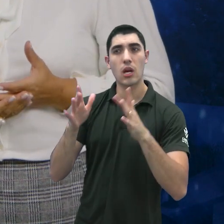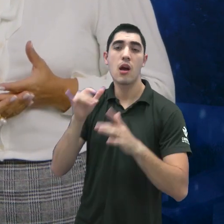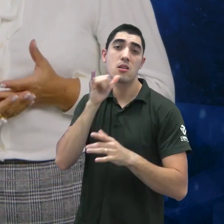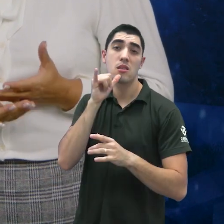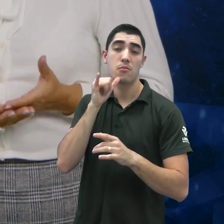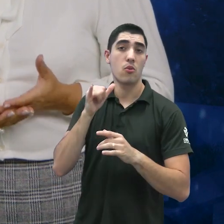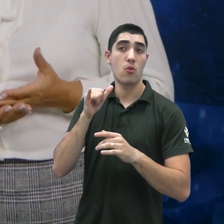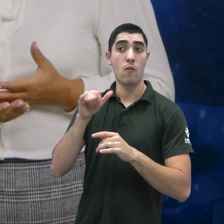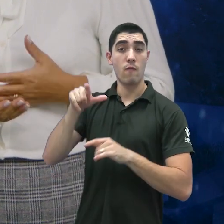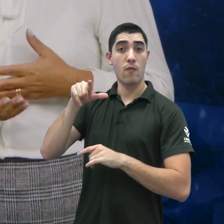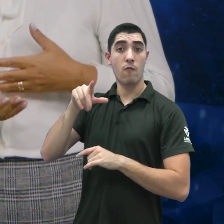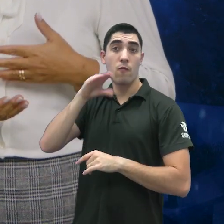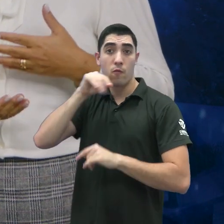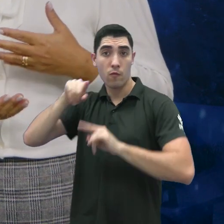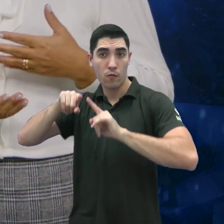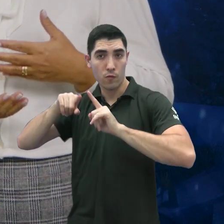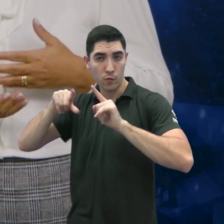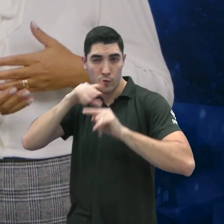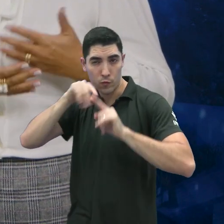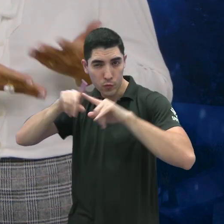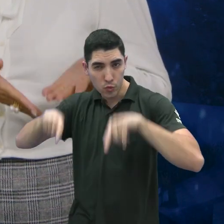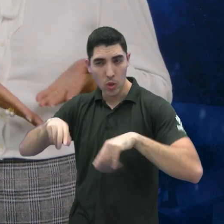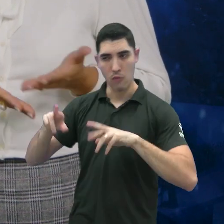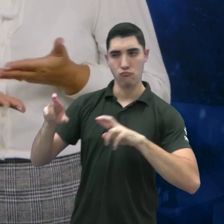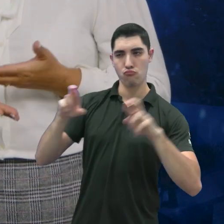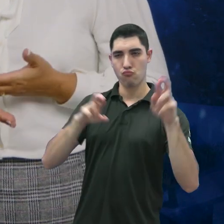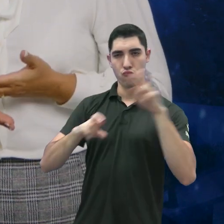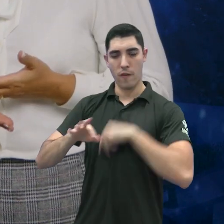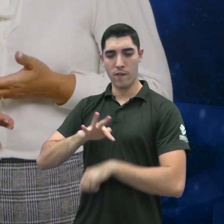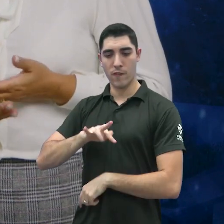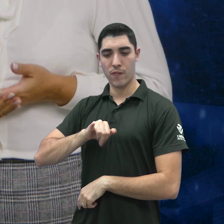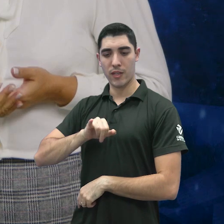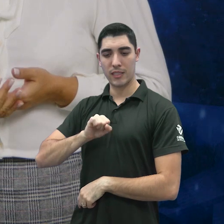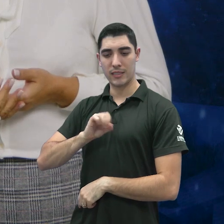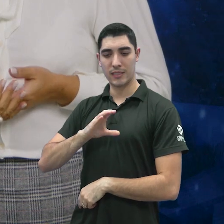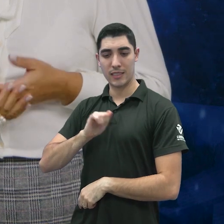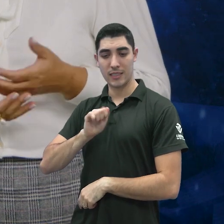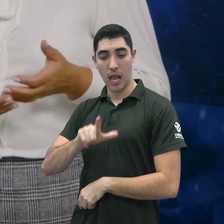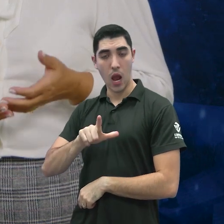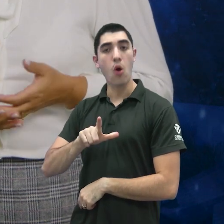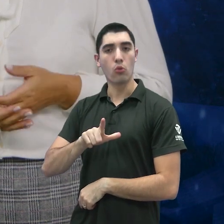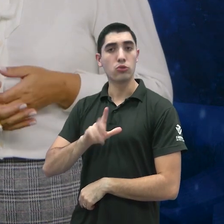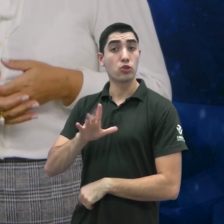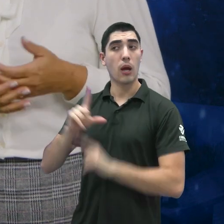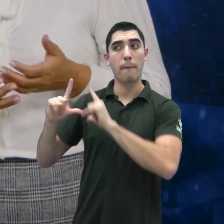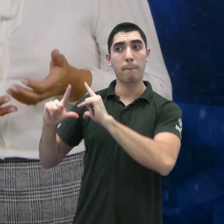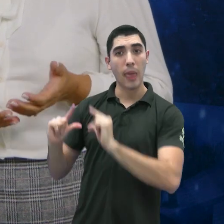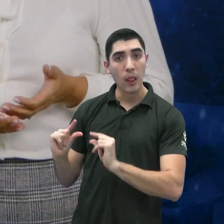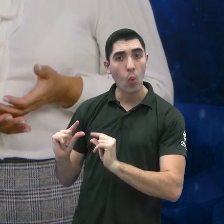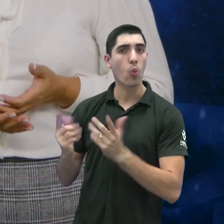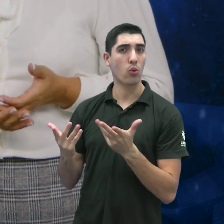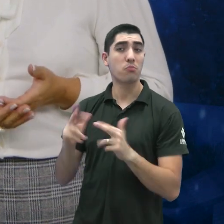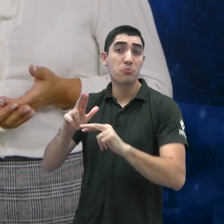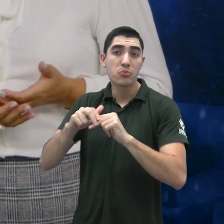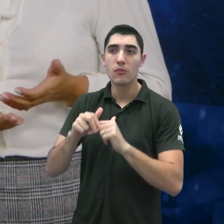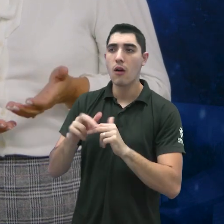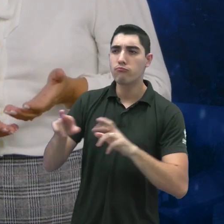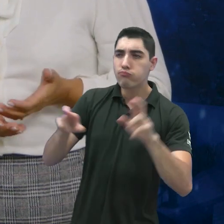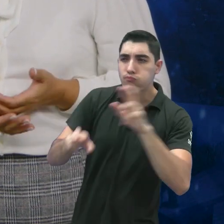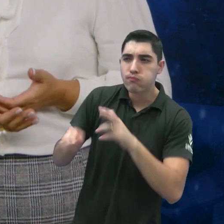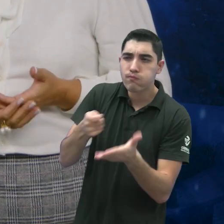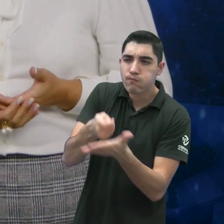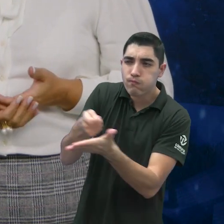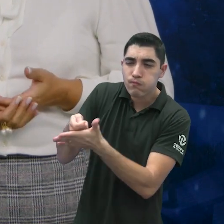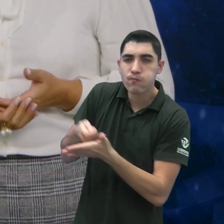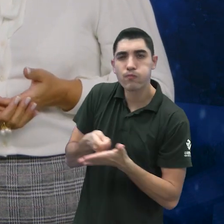número de fiscais, em que pese tenhamos tecnologia aí hoje disponível, talvez integração de sistemas seria